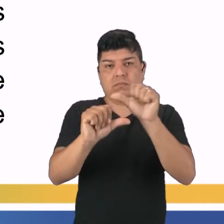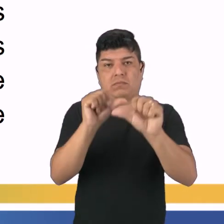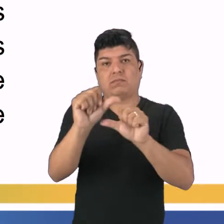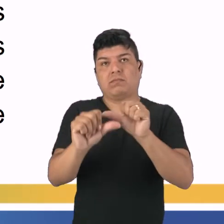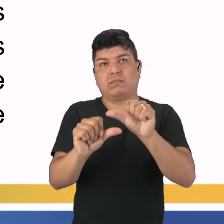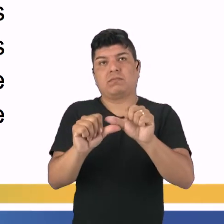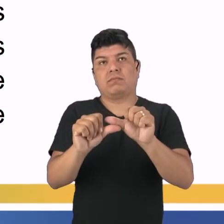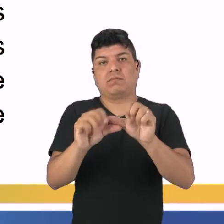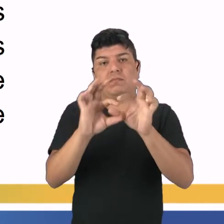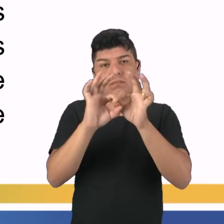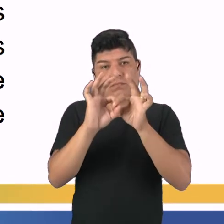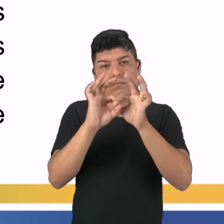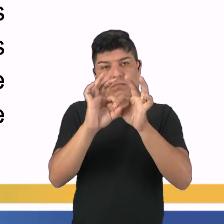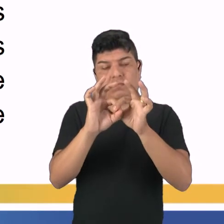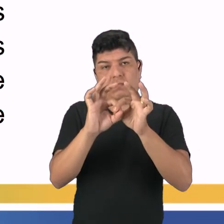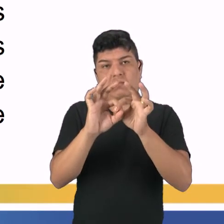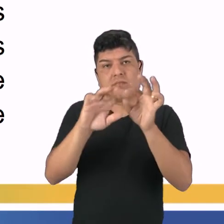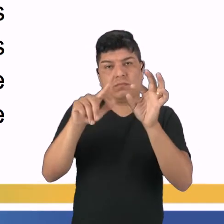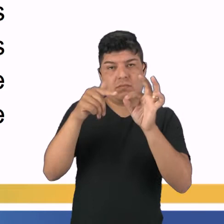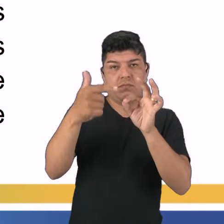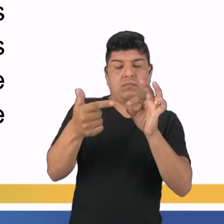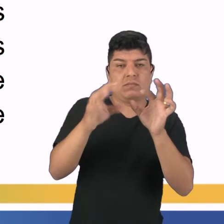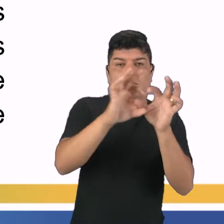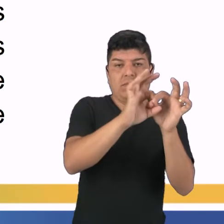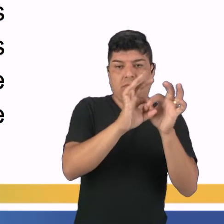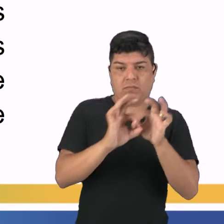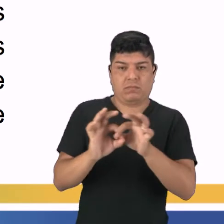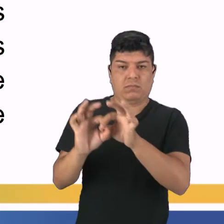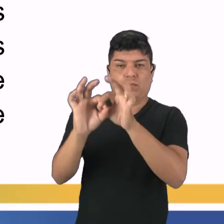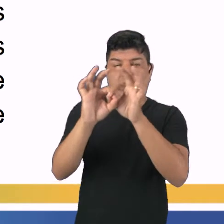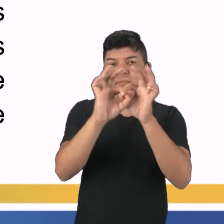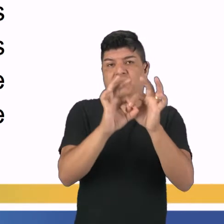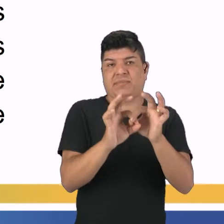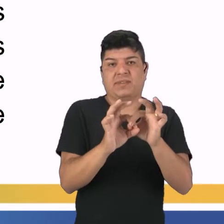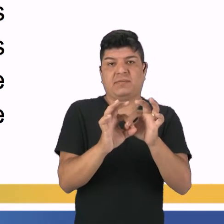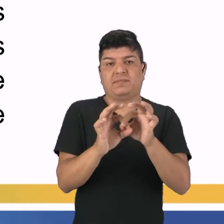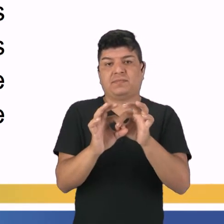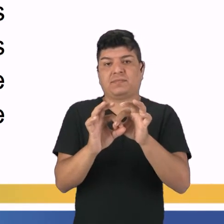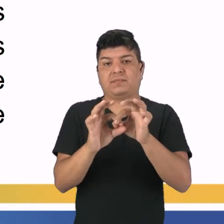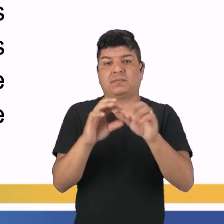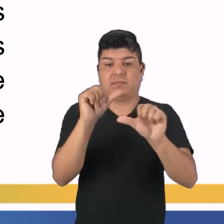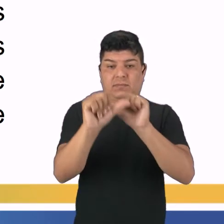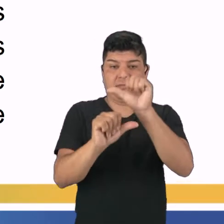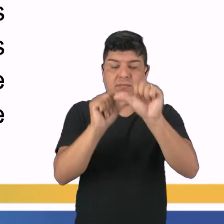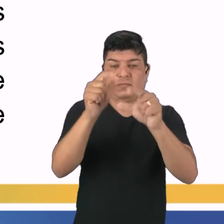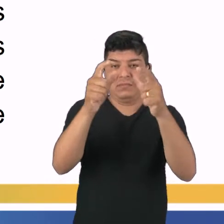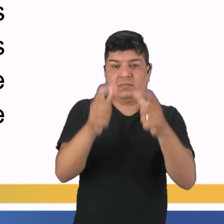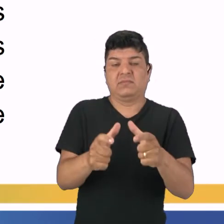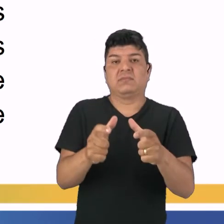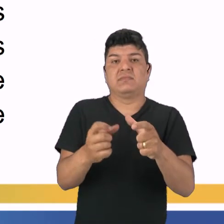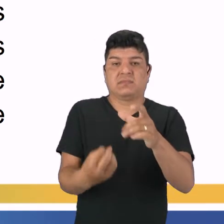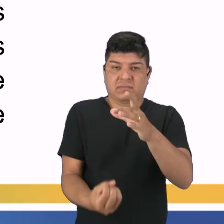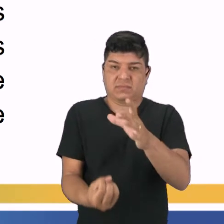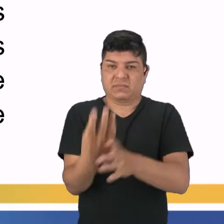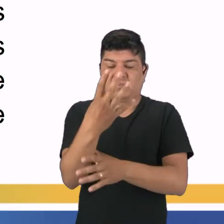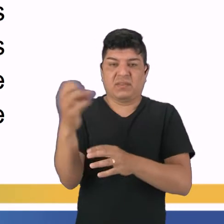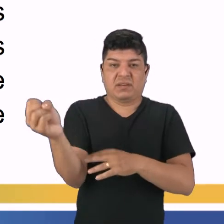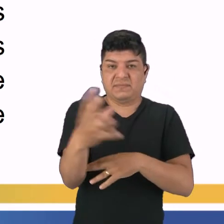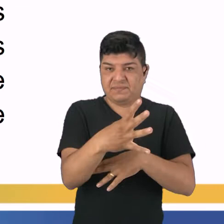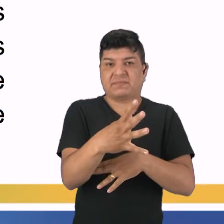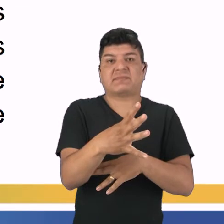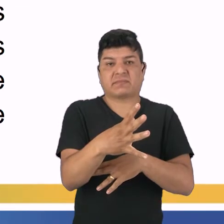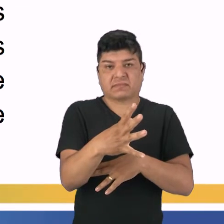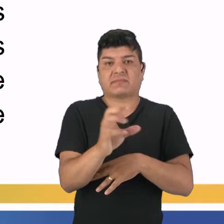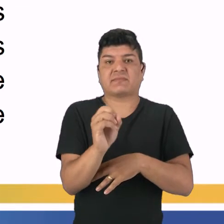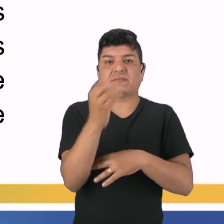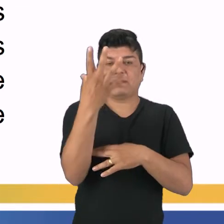que estavam ligados uns com os outros de uma forma, trocam de lugar e formam nova substância. É o